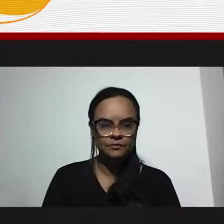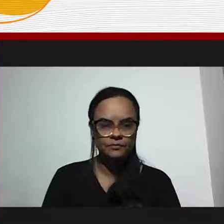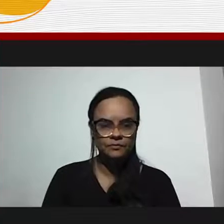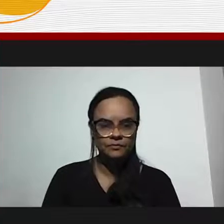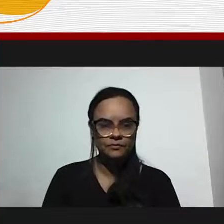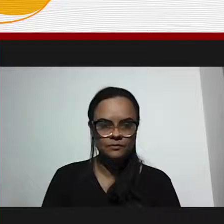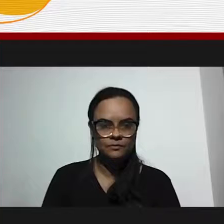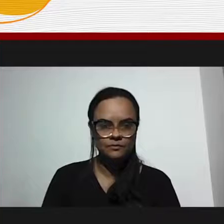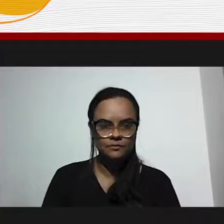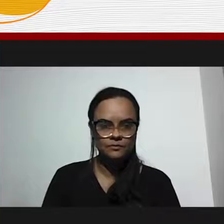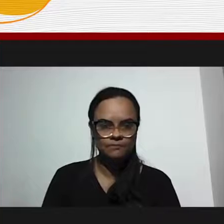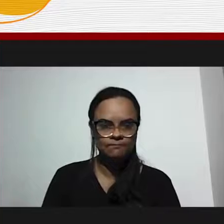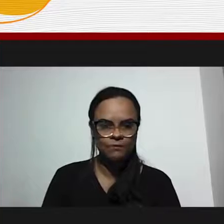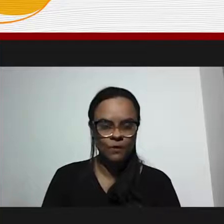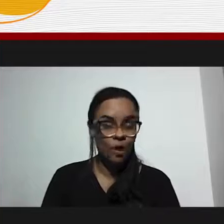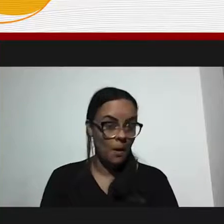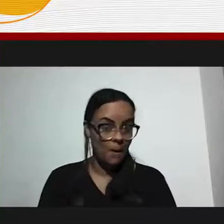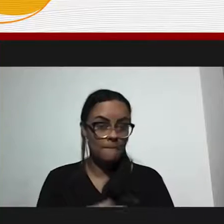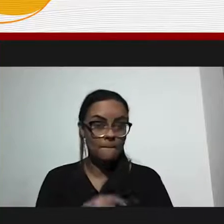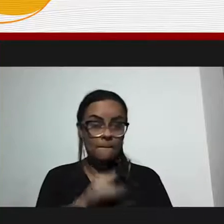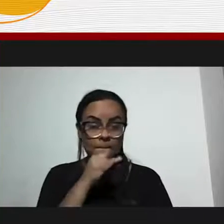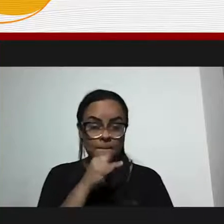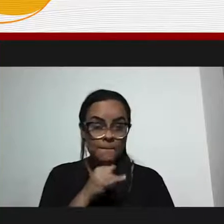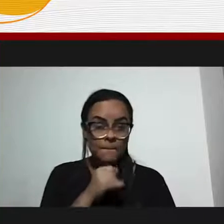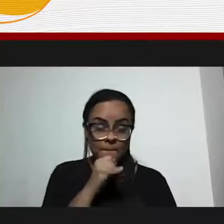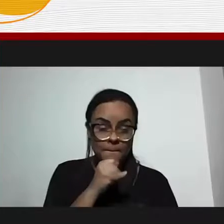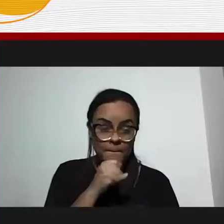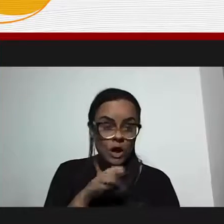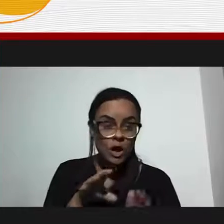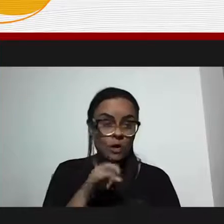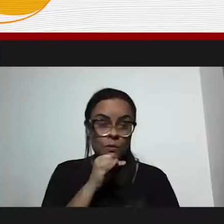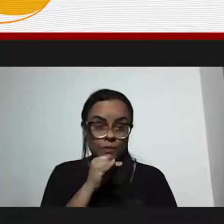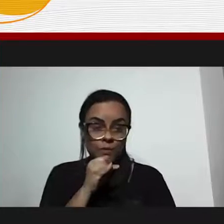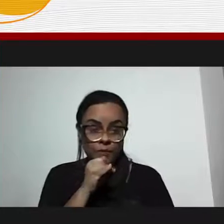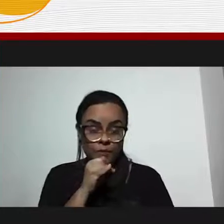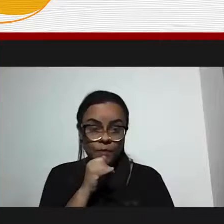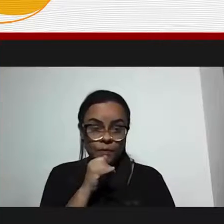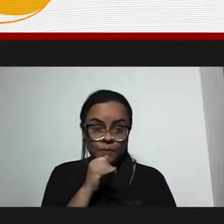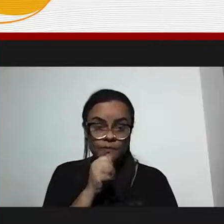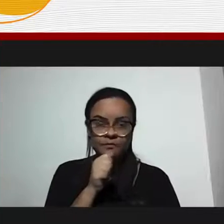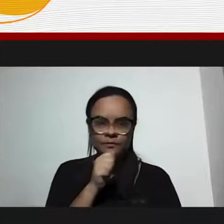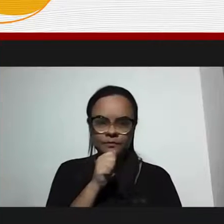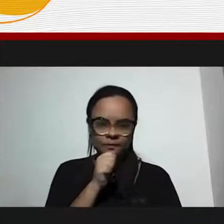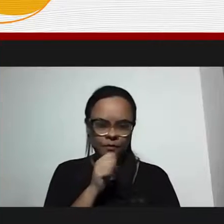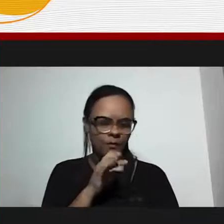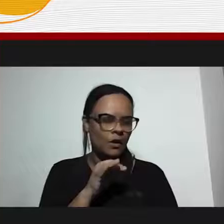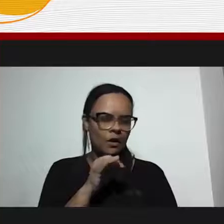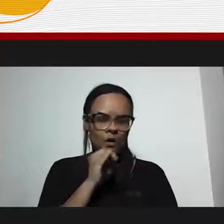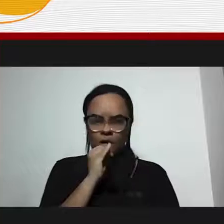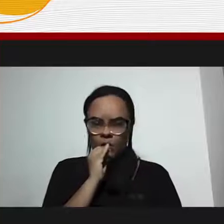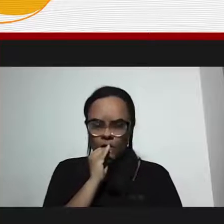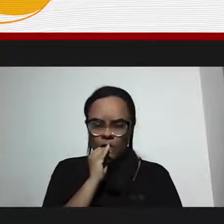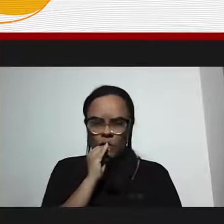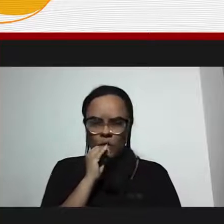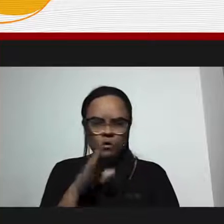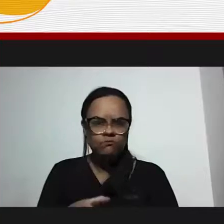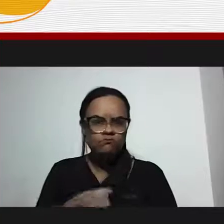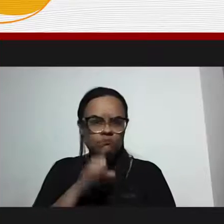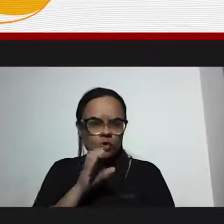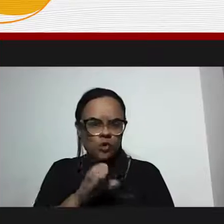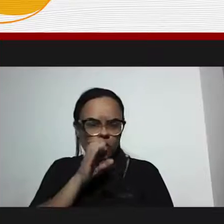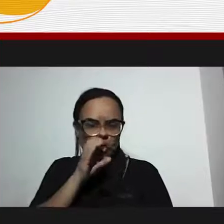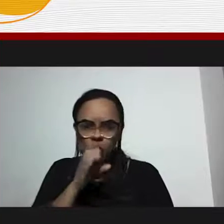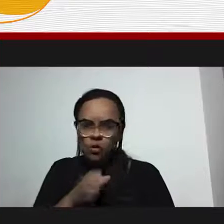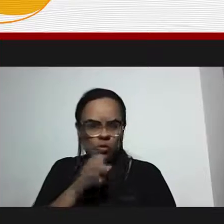tem o copo d'água e você sempre tem a forma de você ver. Ou ele vazio ou cheio.